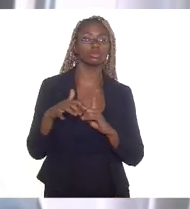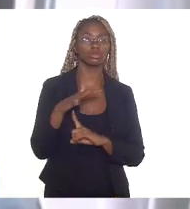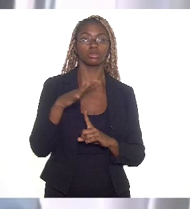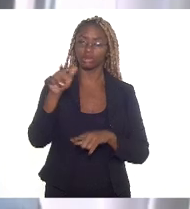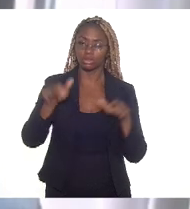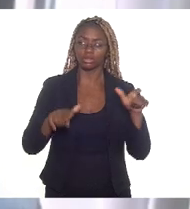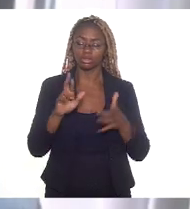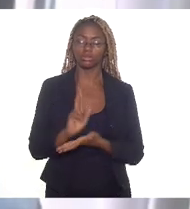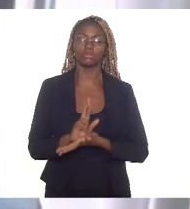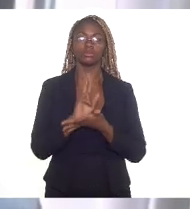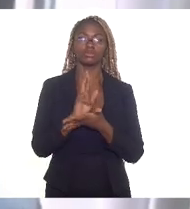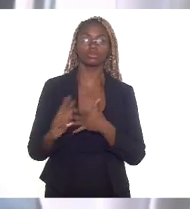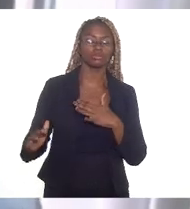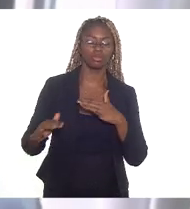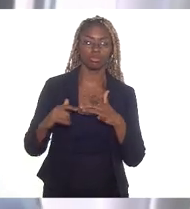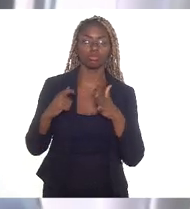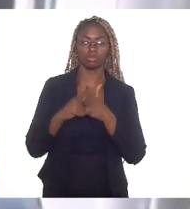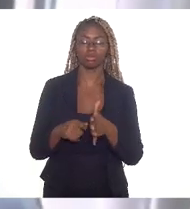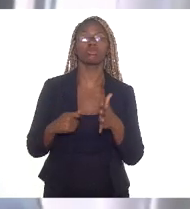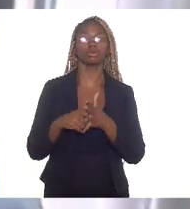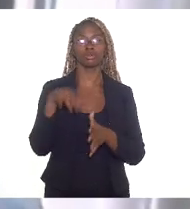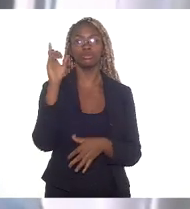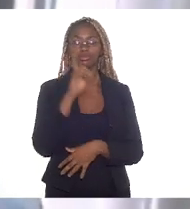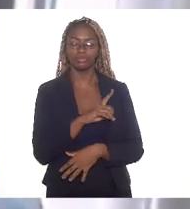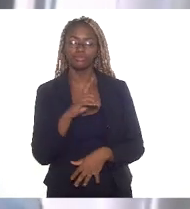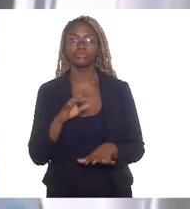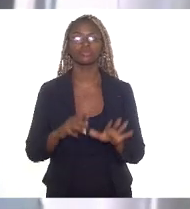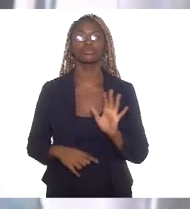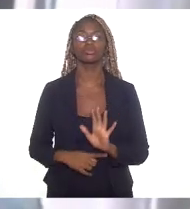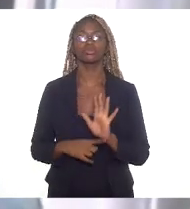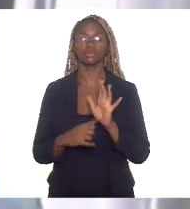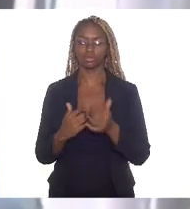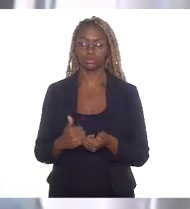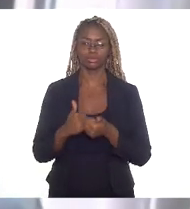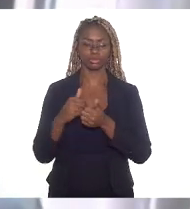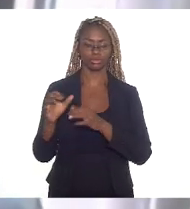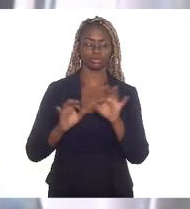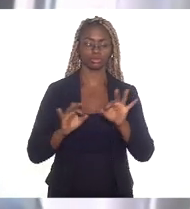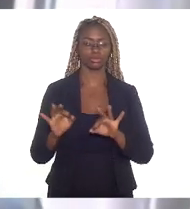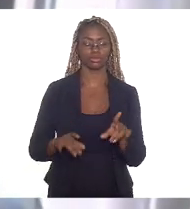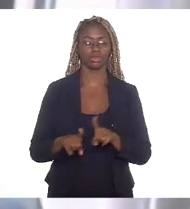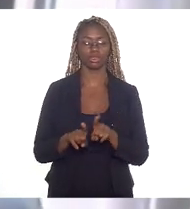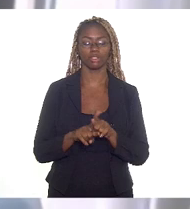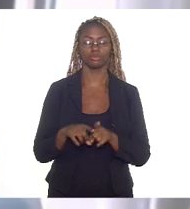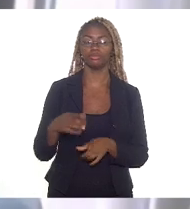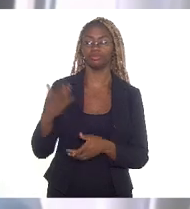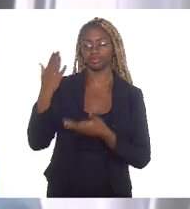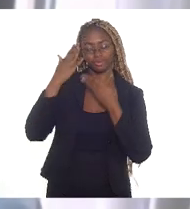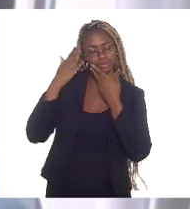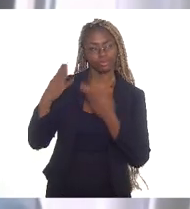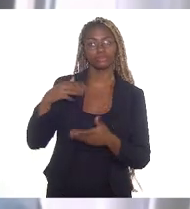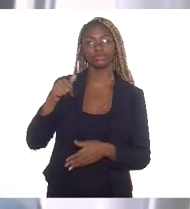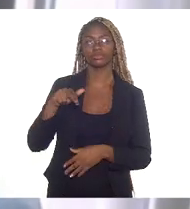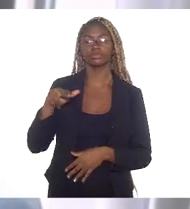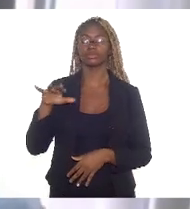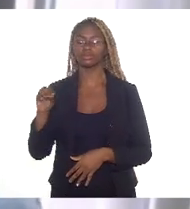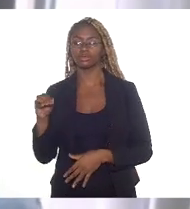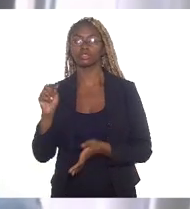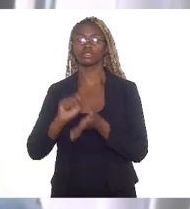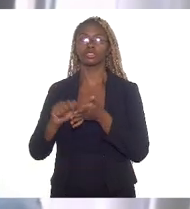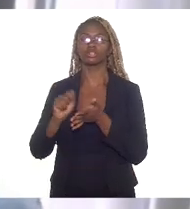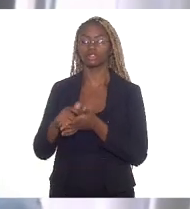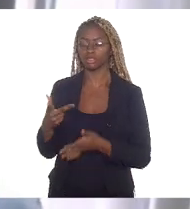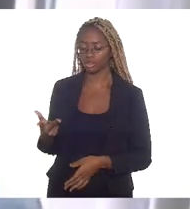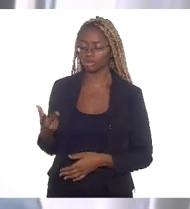nos ajudaram a formular o texto. Agradecer ao deputado Márcio Pacheco, meu companheiro de autoria nesse projeto, e